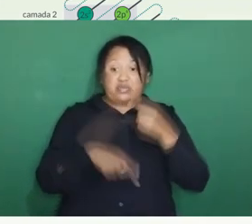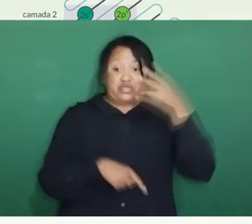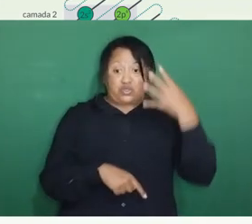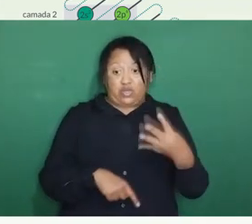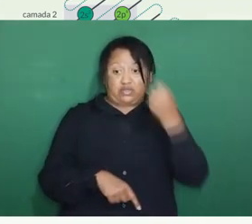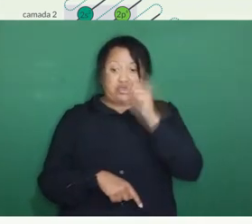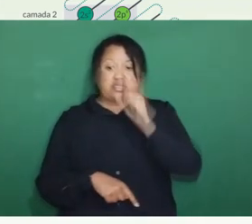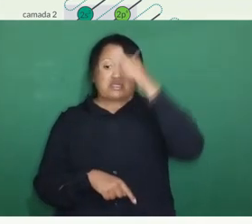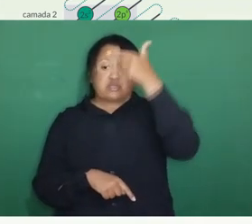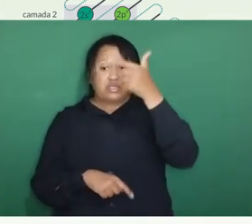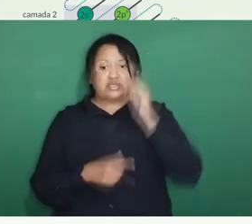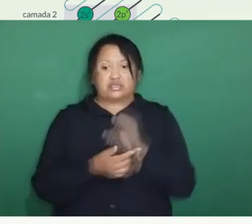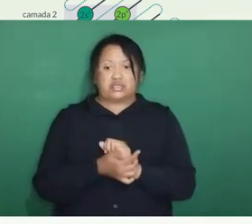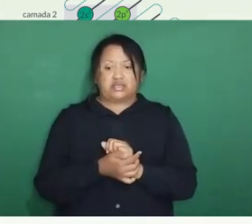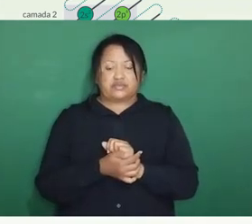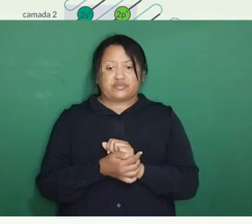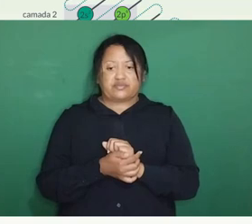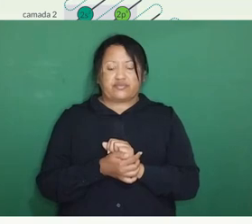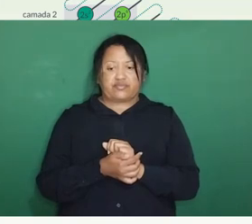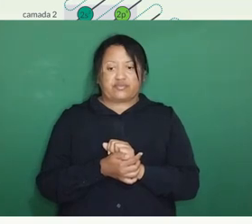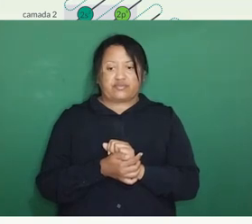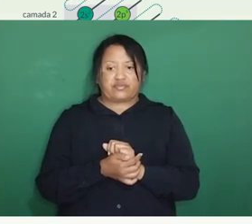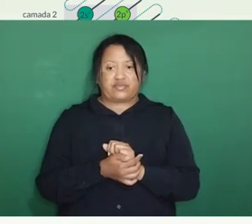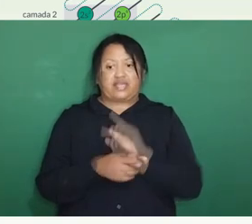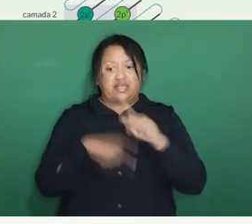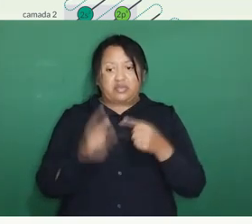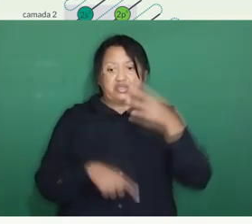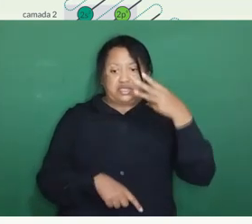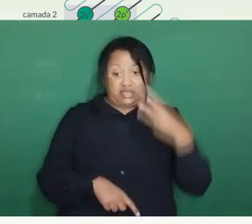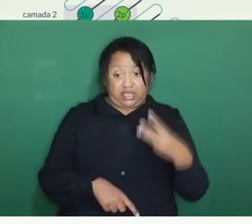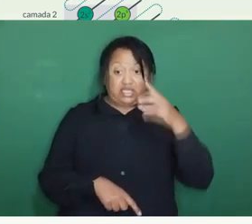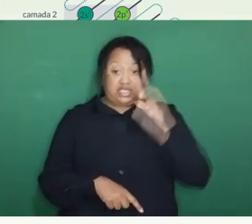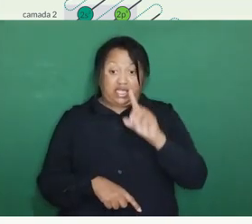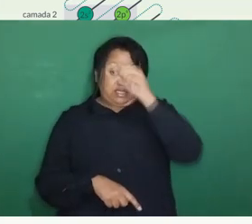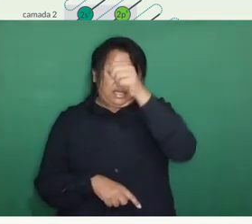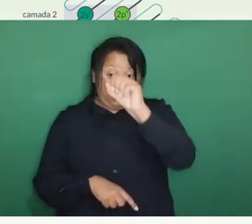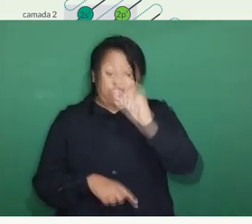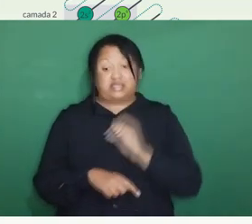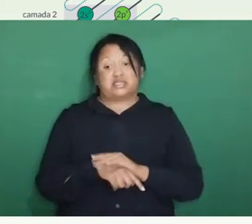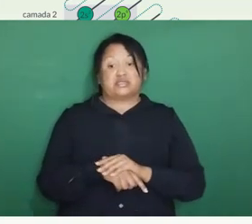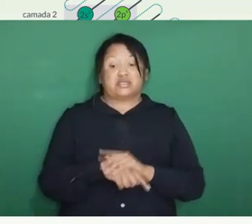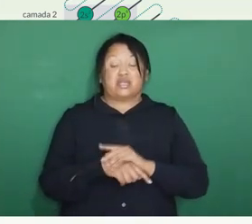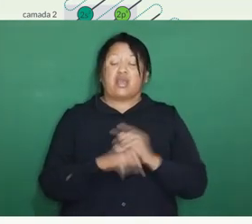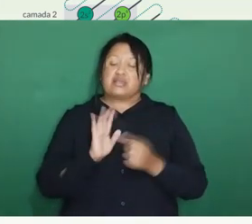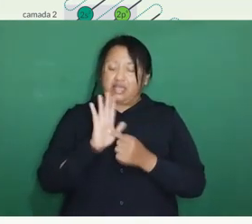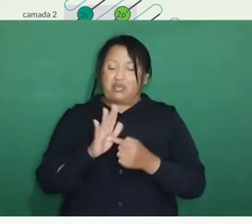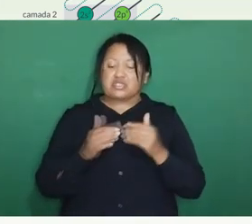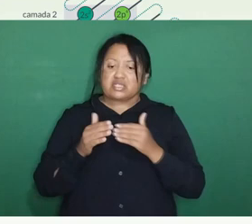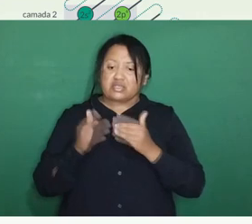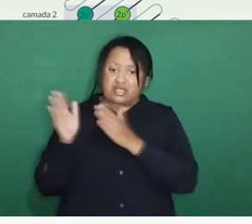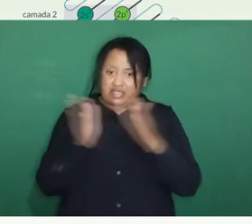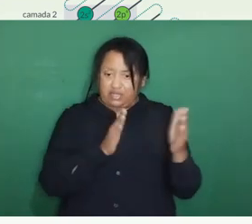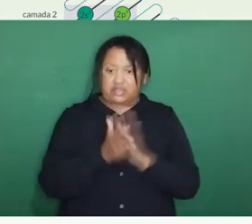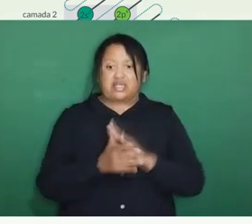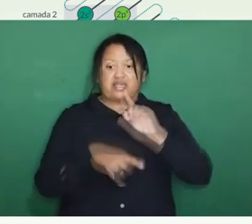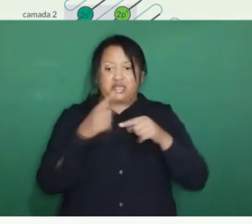em seguida quatro S2 depois três D10 como tá mostrando aqui a